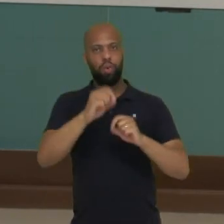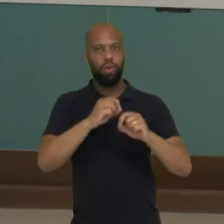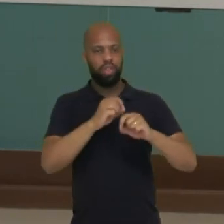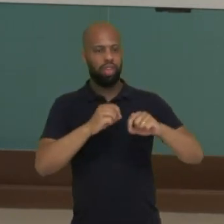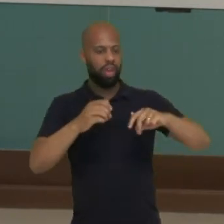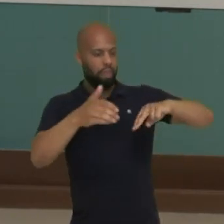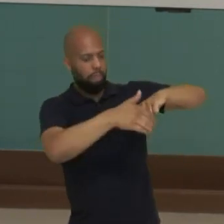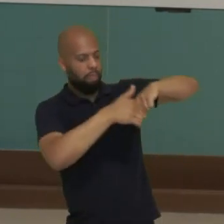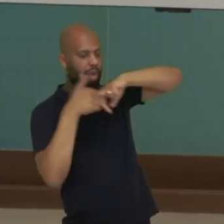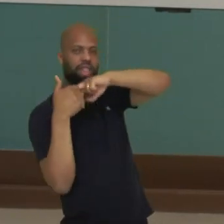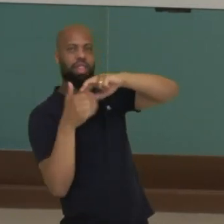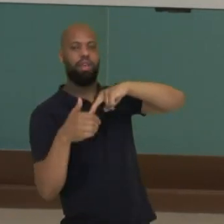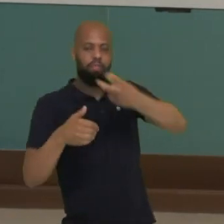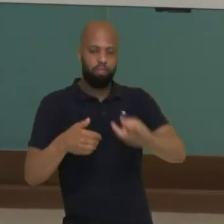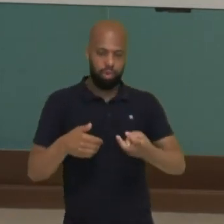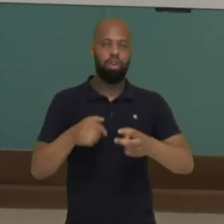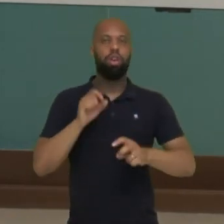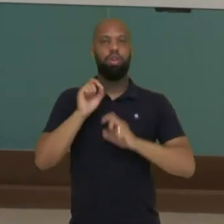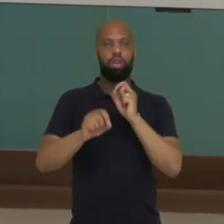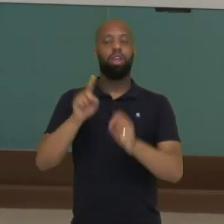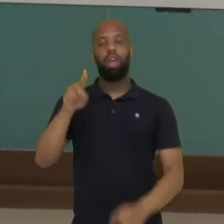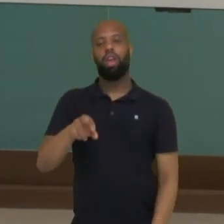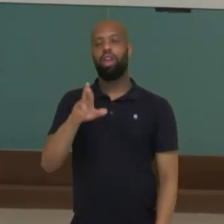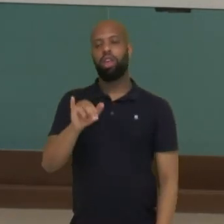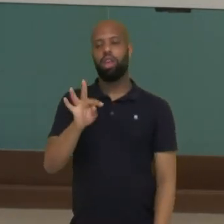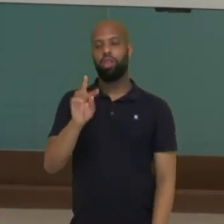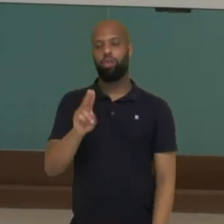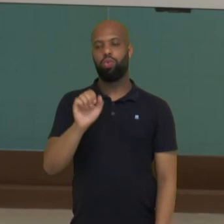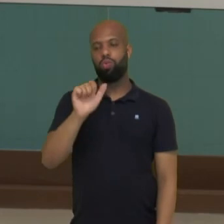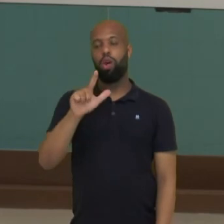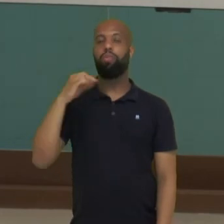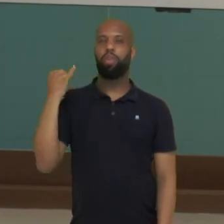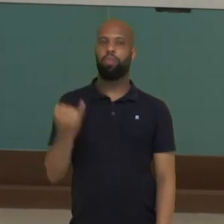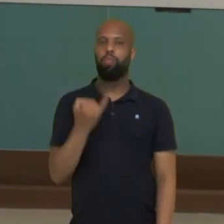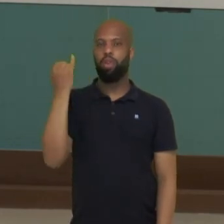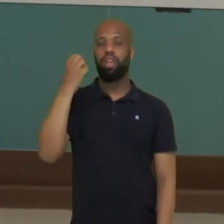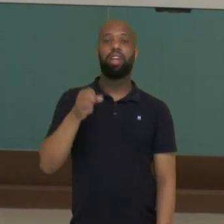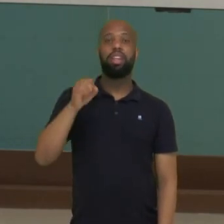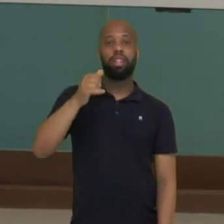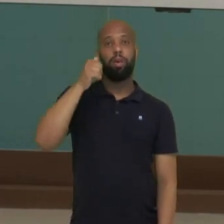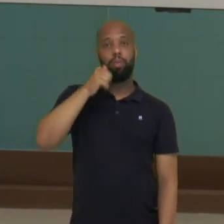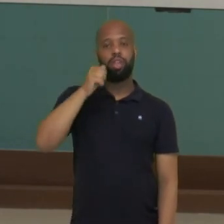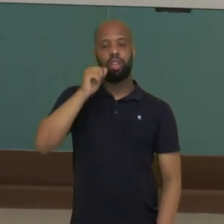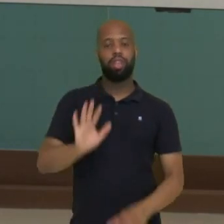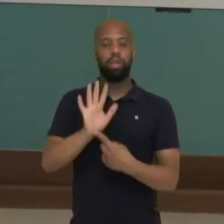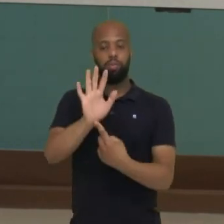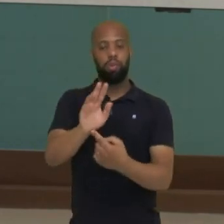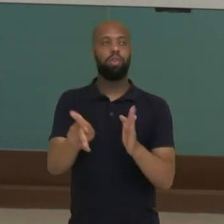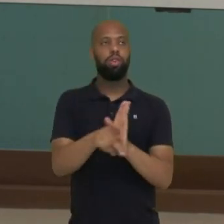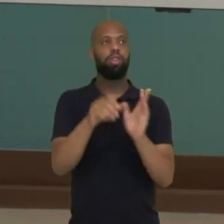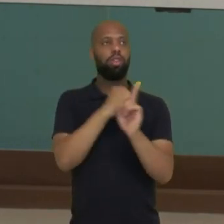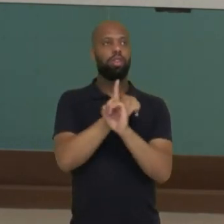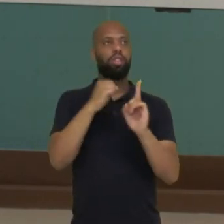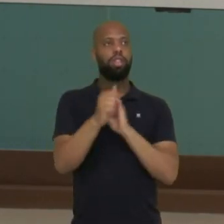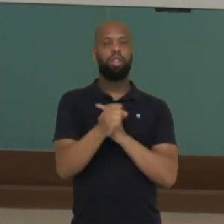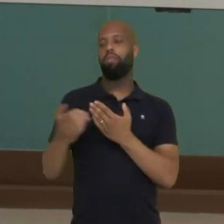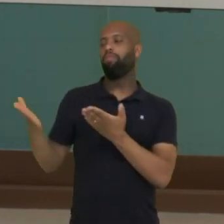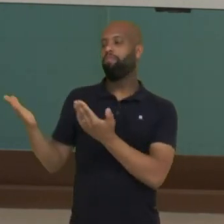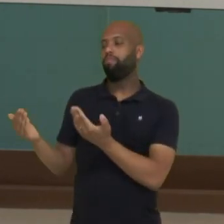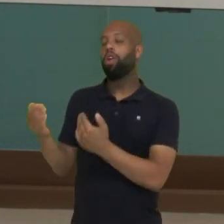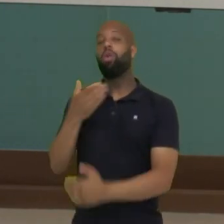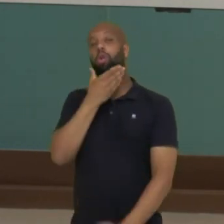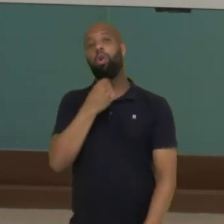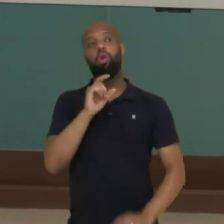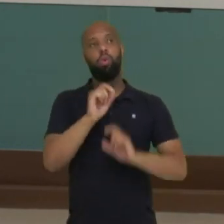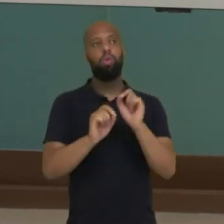perna. É um ritual bastante importante. E nesse ritual, se as meninas são apresentadas para a sociedade, os jovens mostram